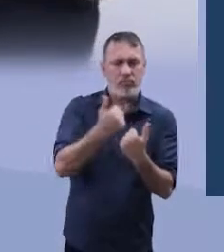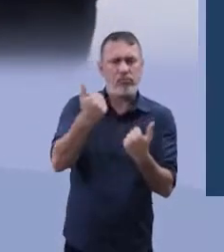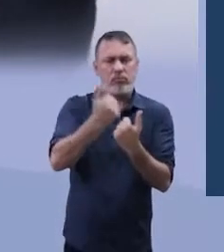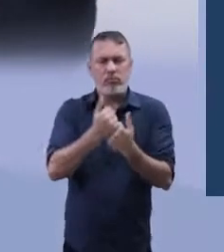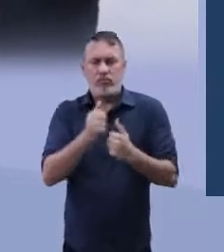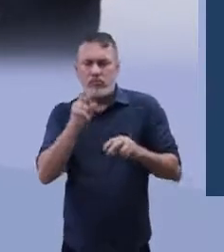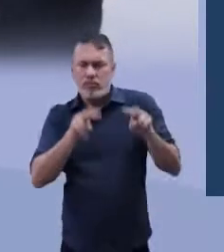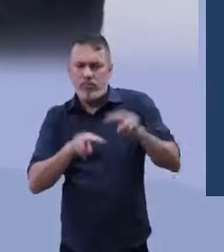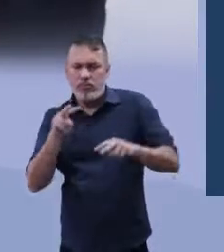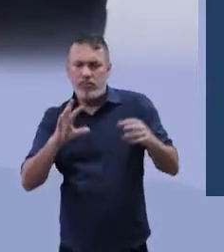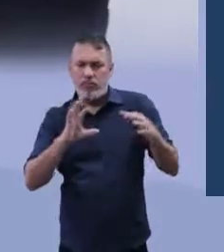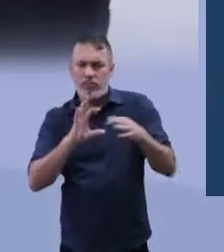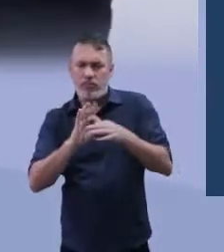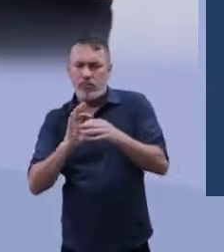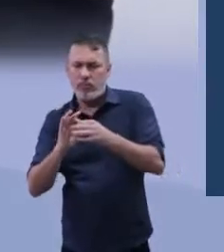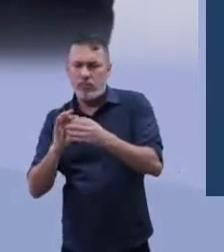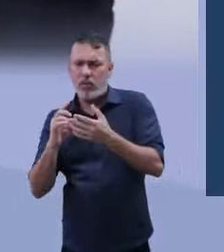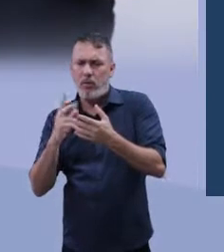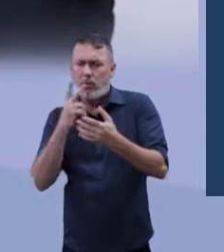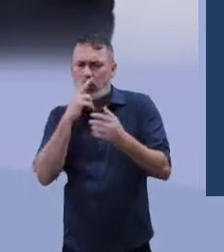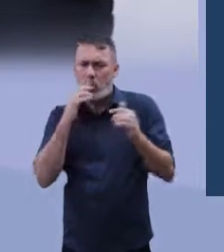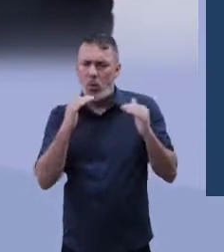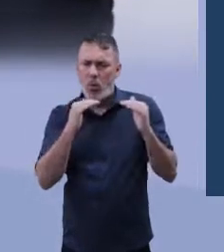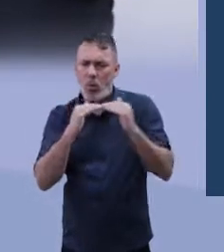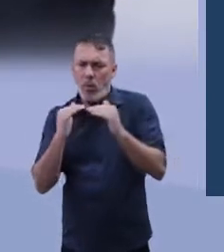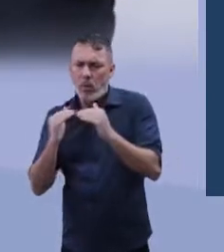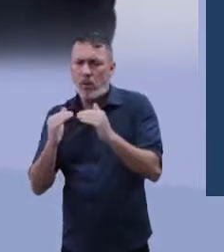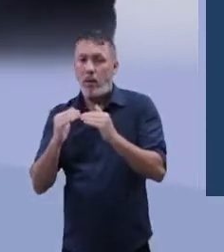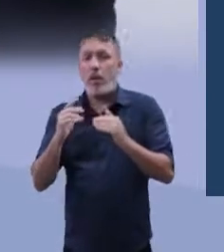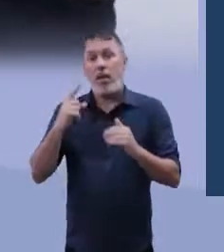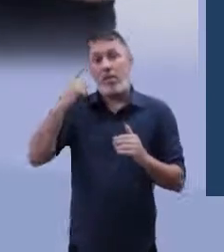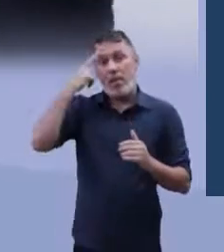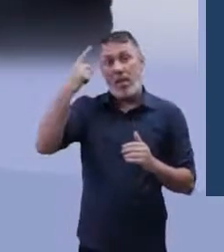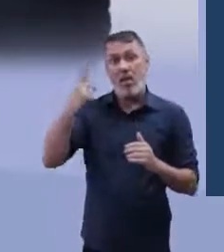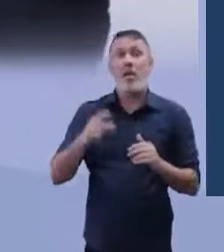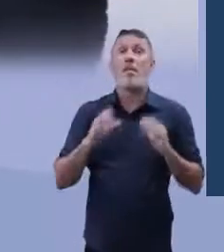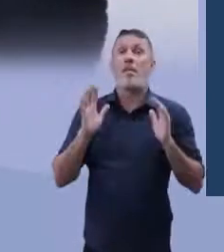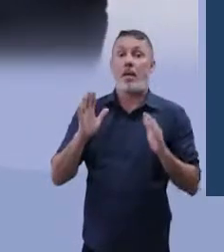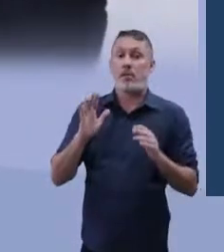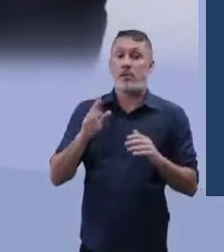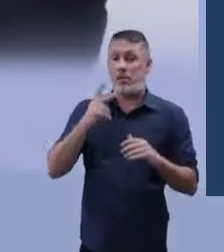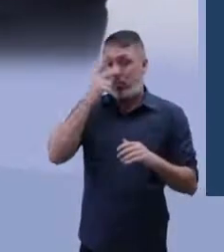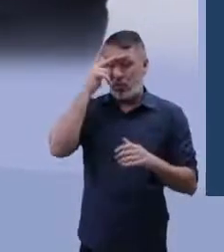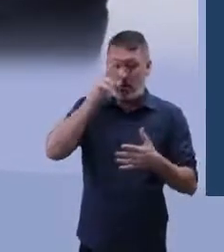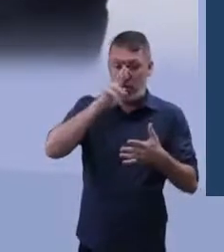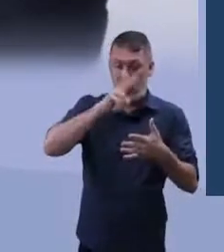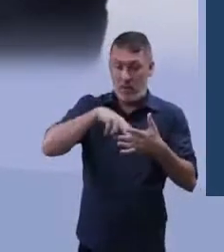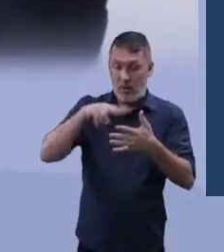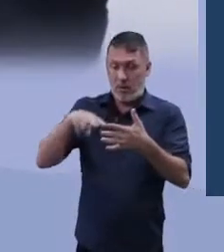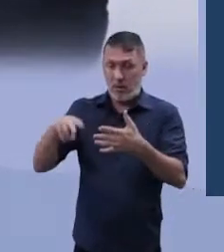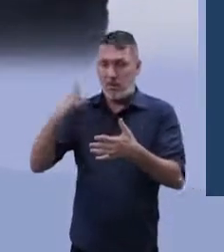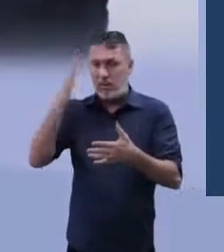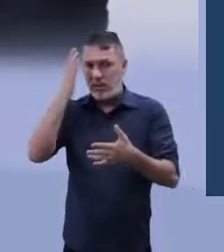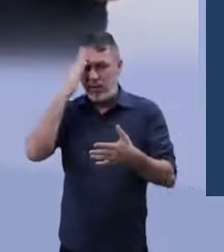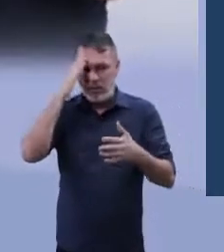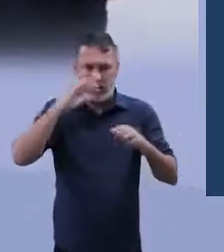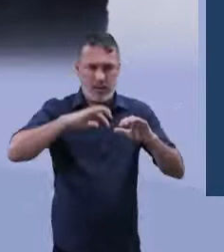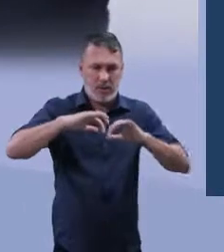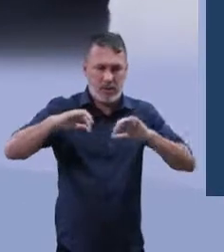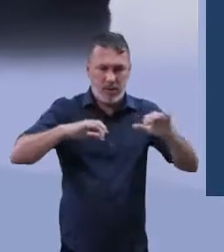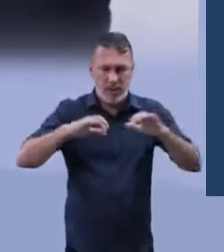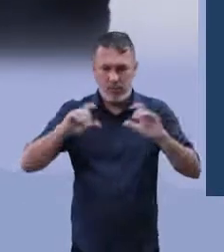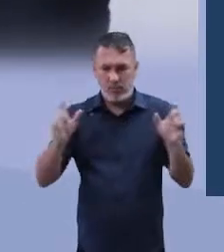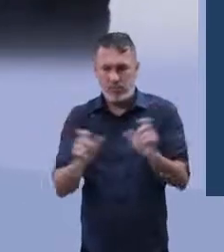as combina, formando ideias. Mas você é que vai dispersá-las,